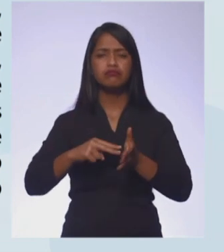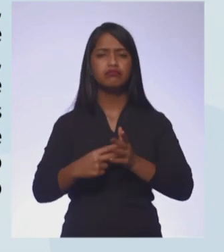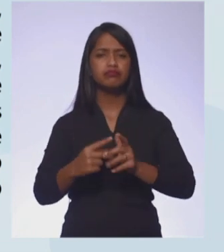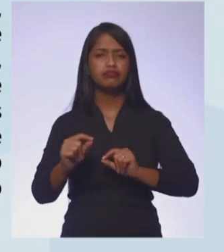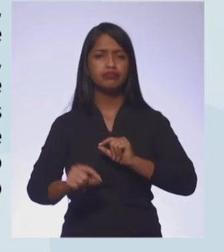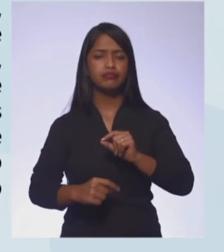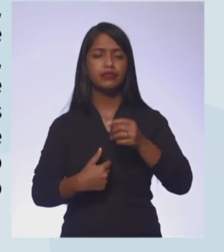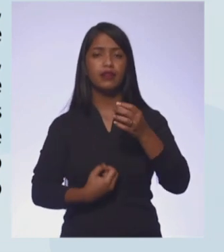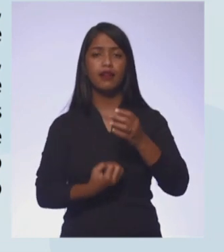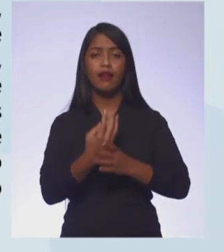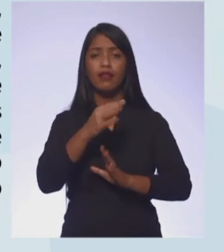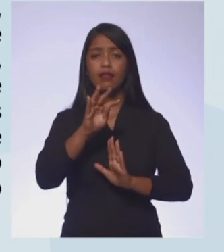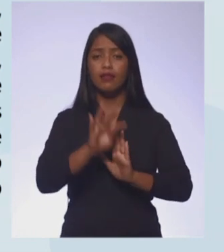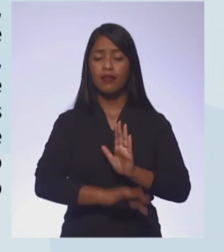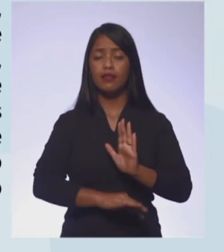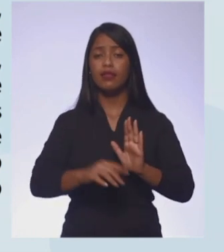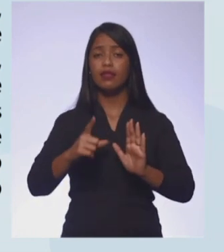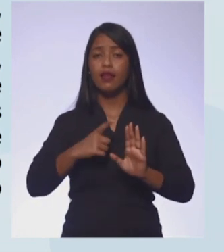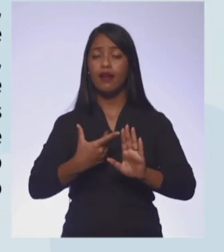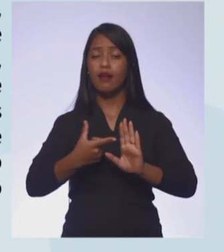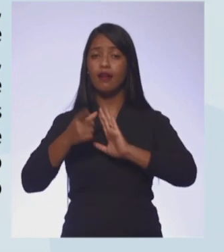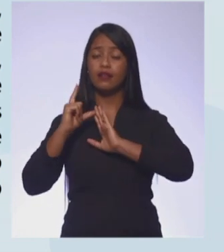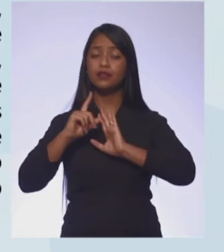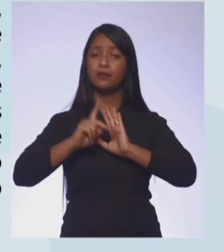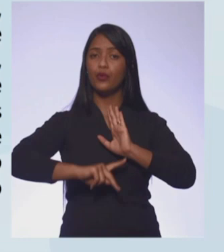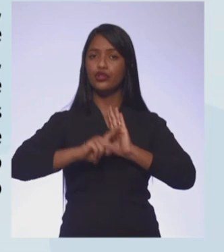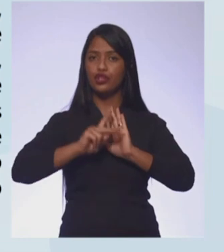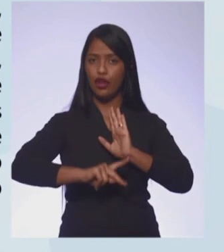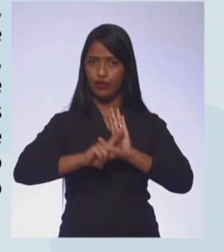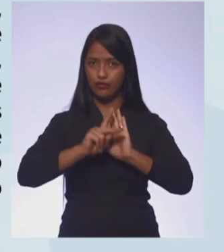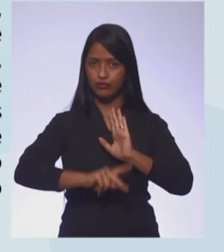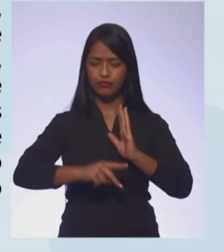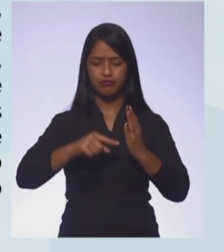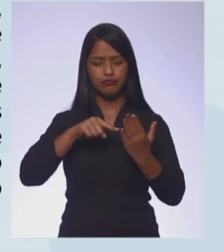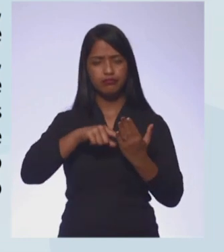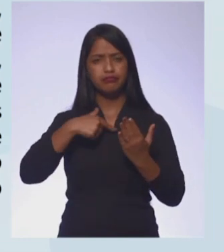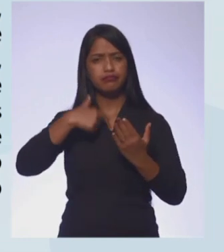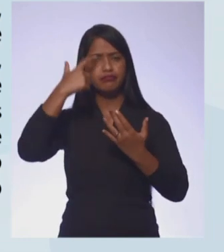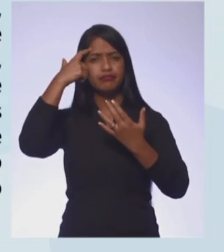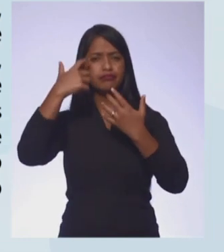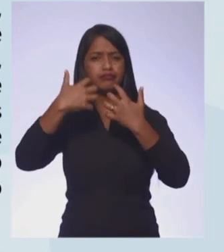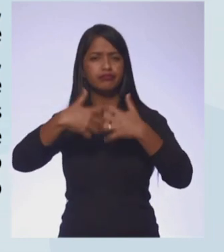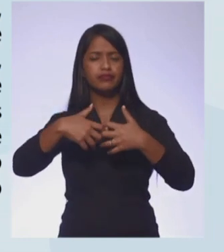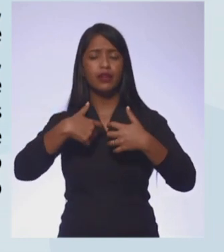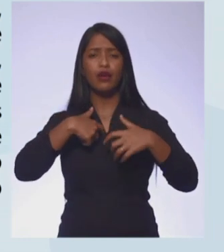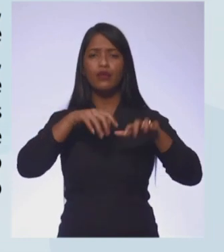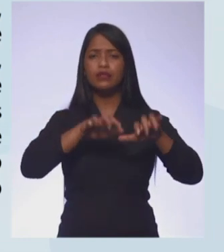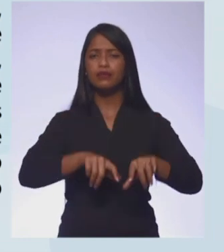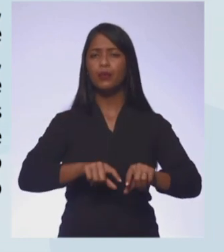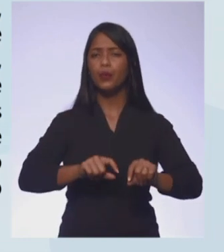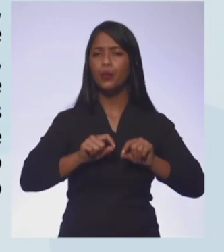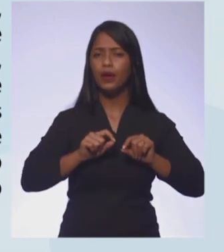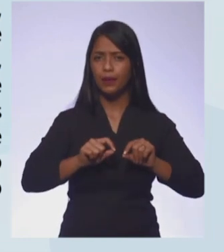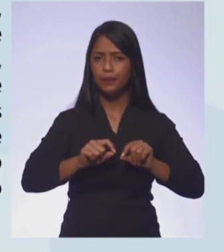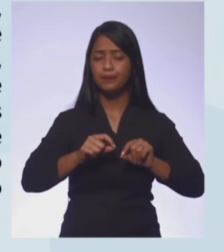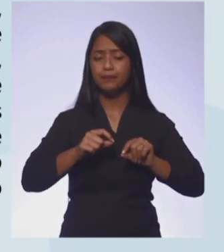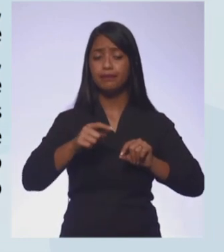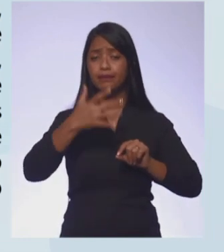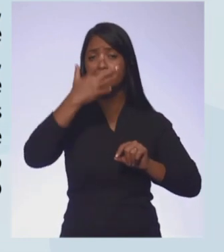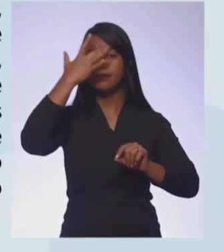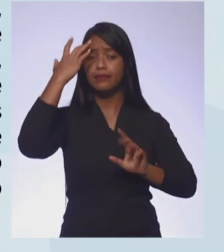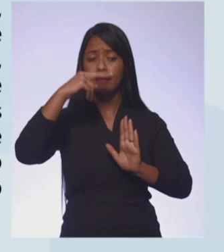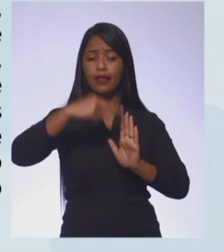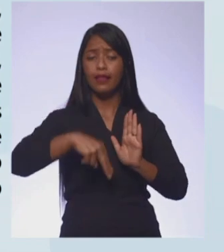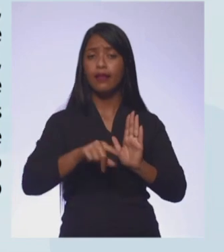a elaboração de um projeto em que se tem em mente o que escrever, para quem escrever, como